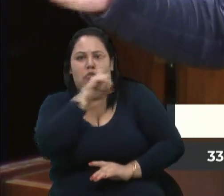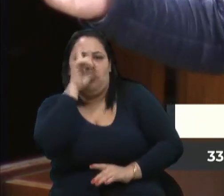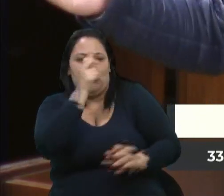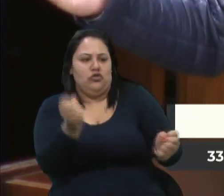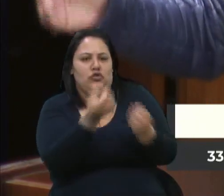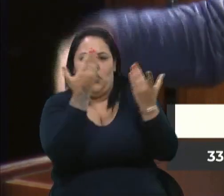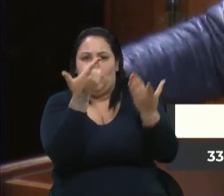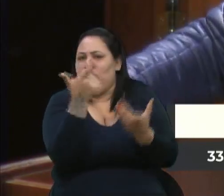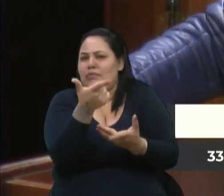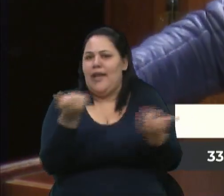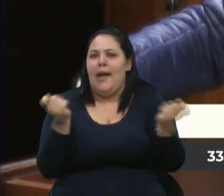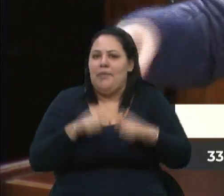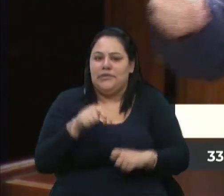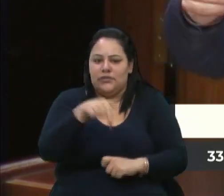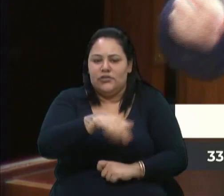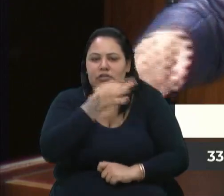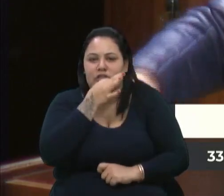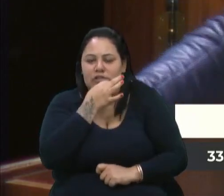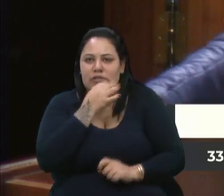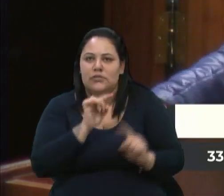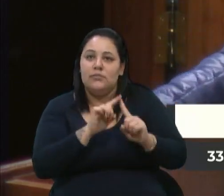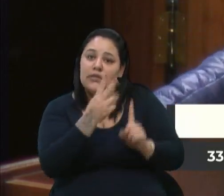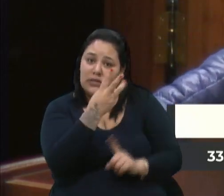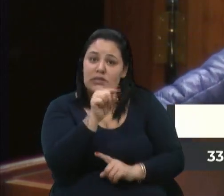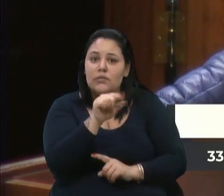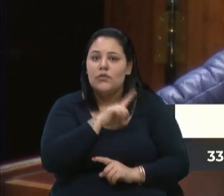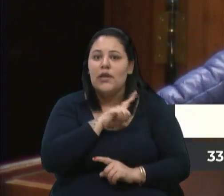tem capacidade para isso. Mas 3 mil tem.